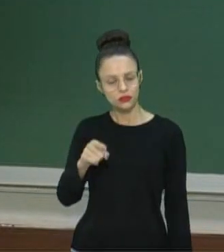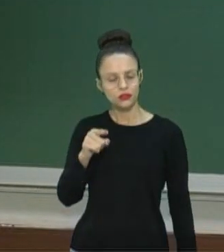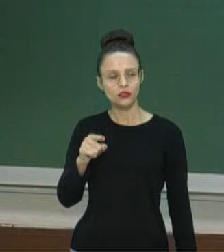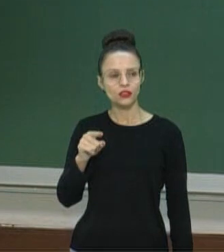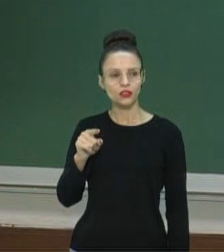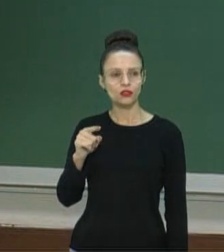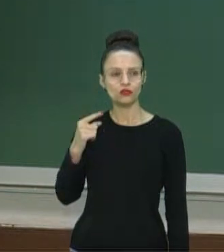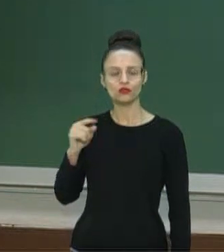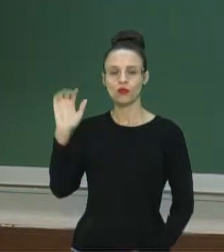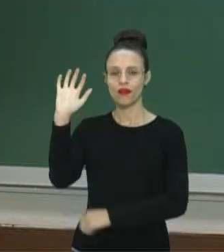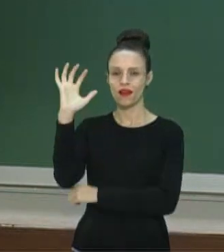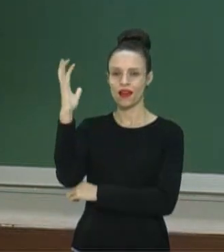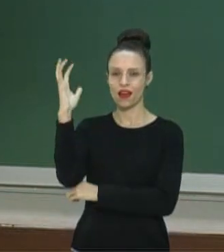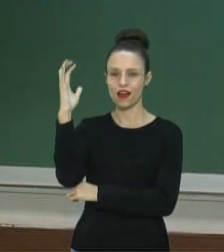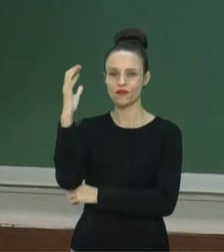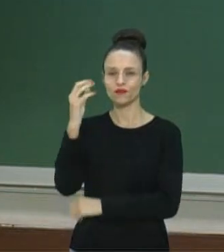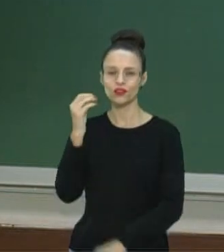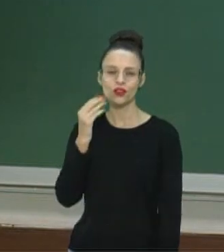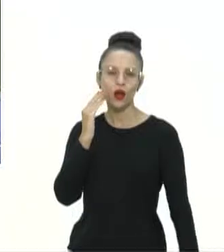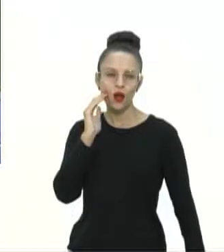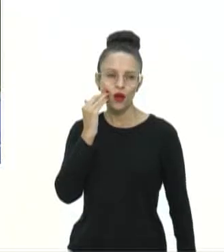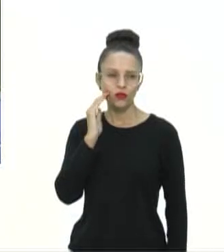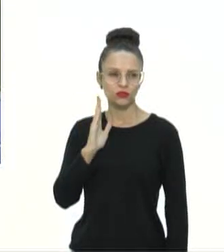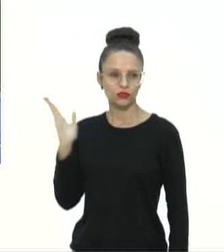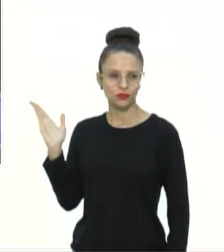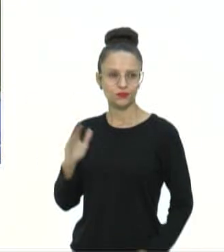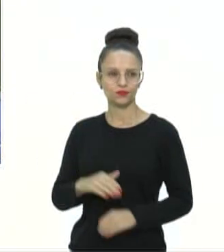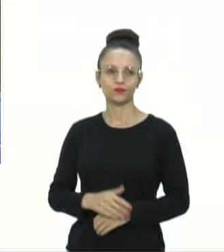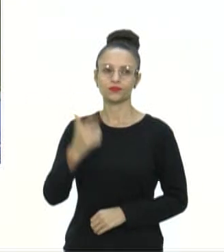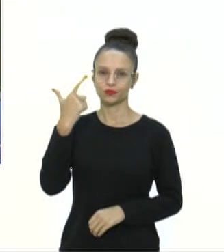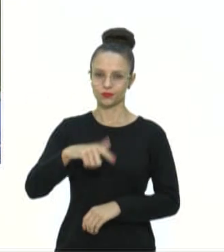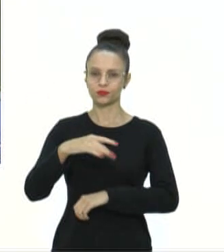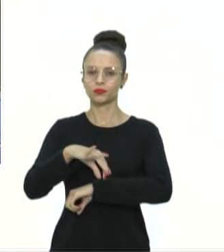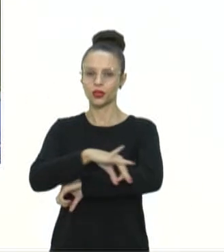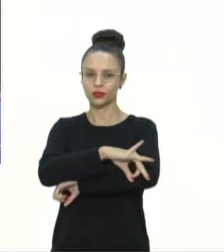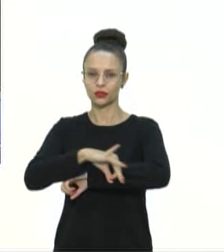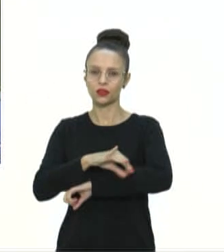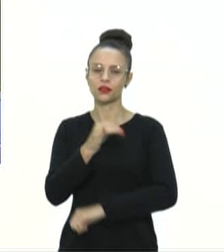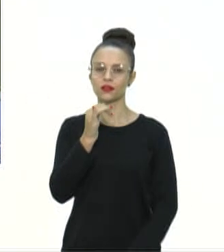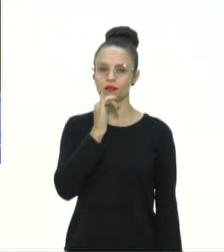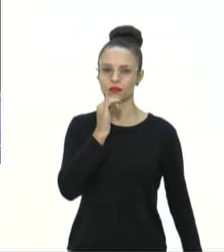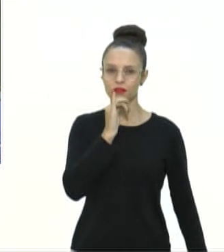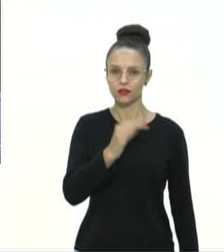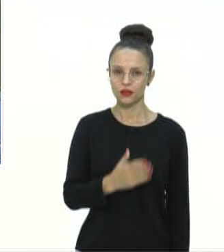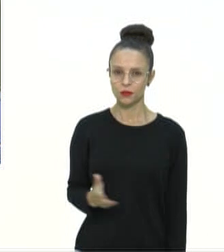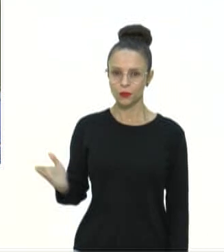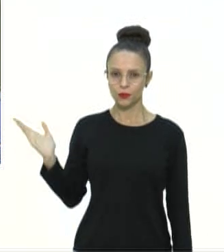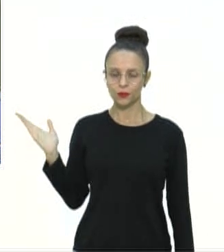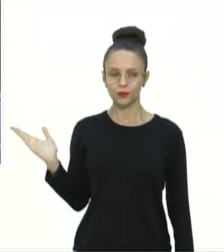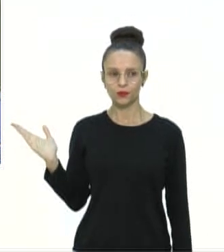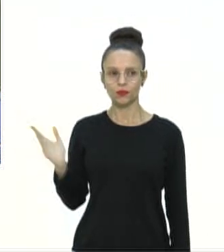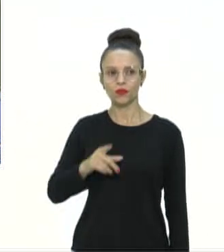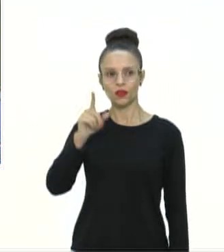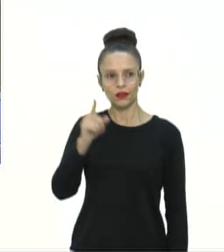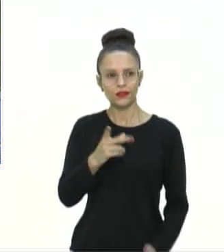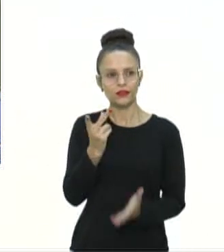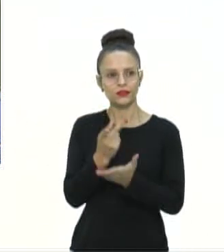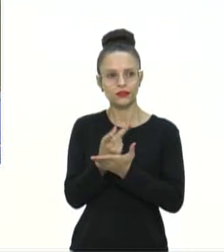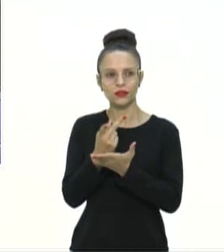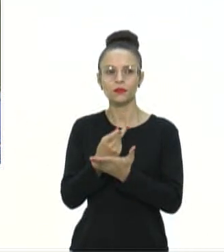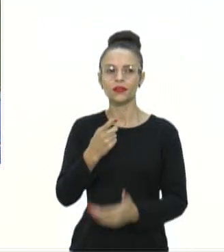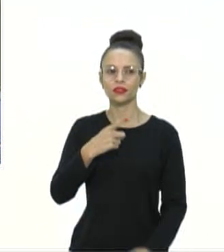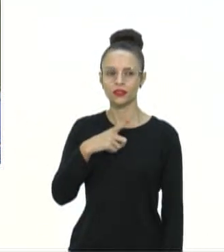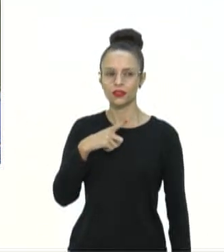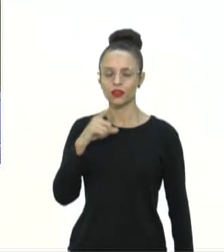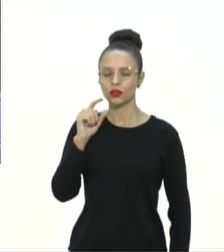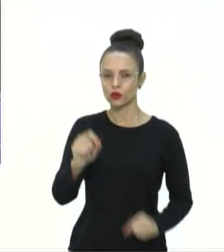cerejeira cor-de-rosa. É mais um exemplo de arquitetura. Elas sempre vêm